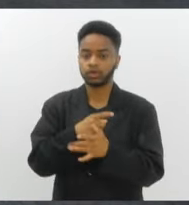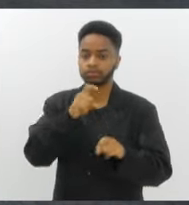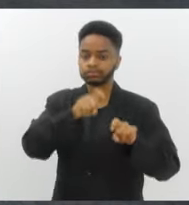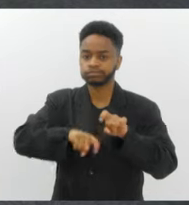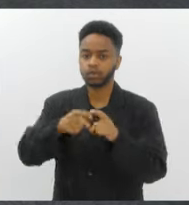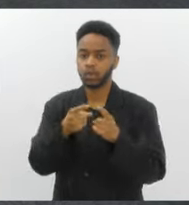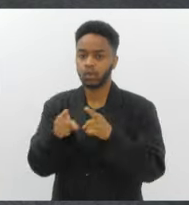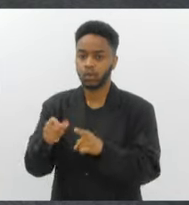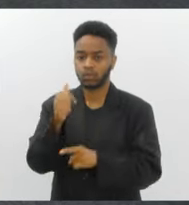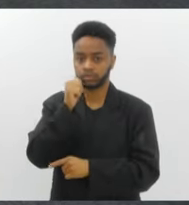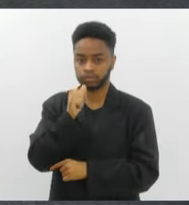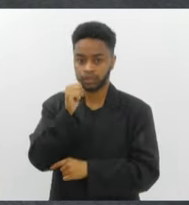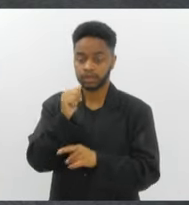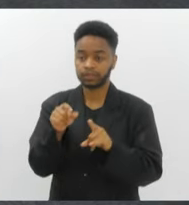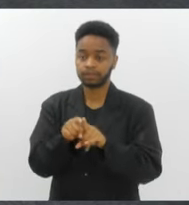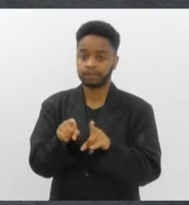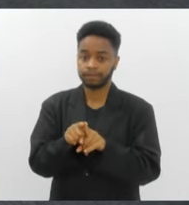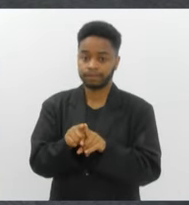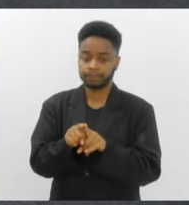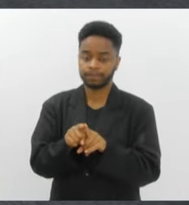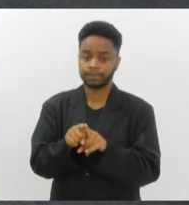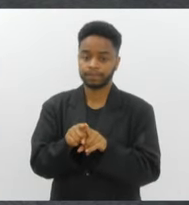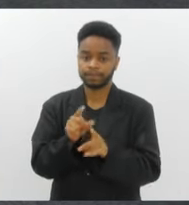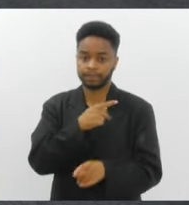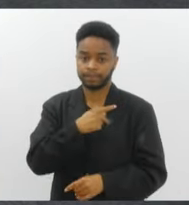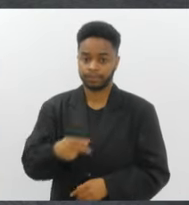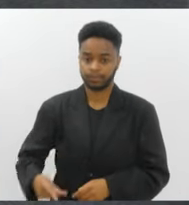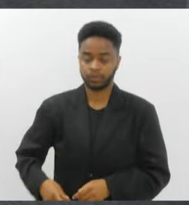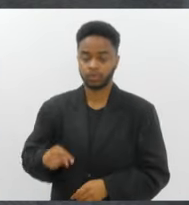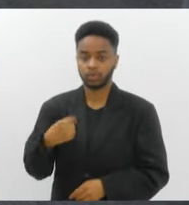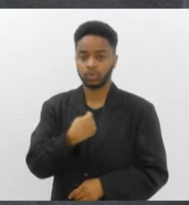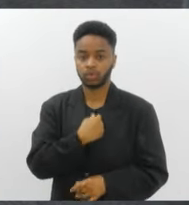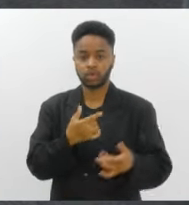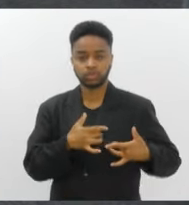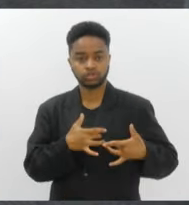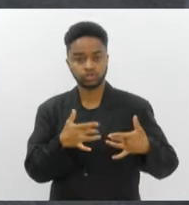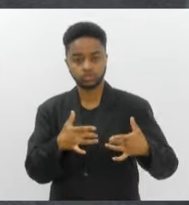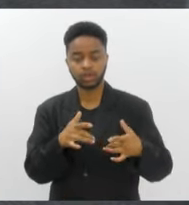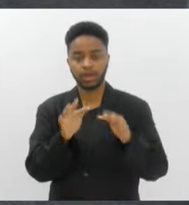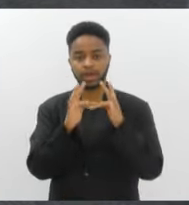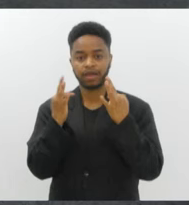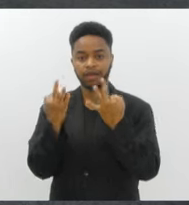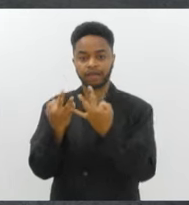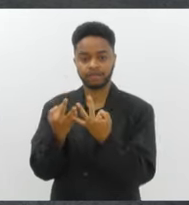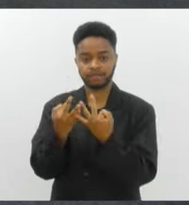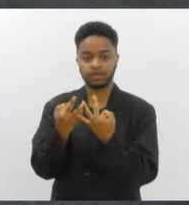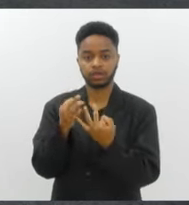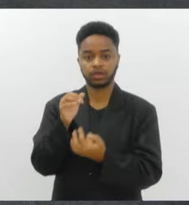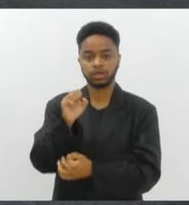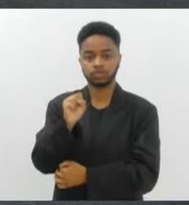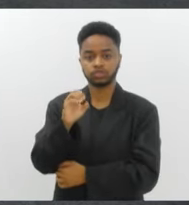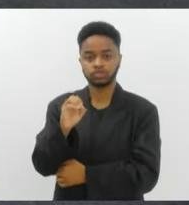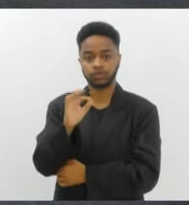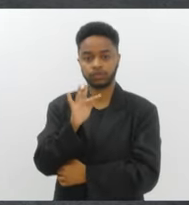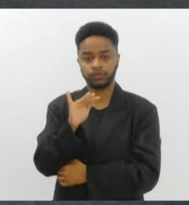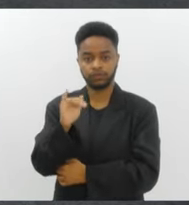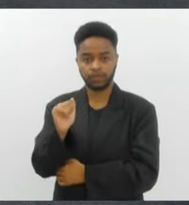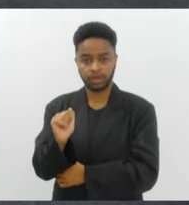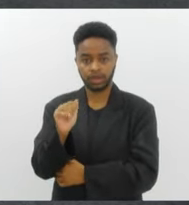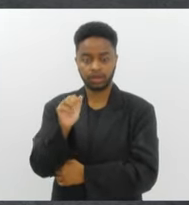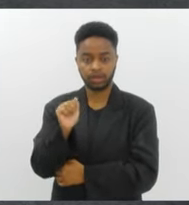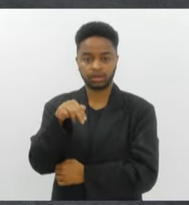nossas mulheres. E fica aqui, senhora presidenta, a nossa solidariedade à família da Sofia Ângelo,